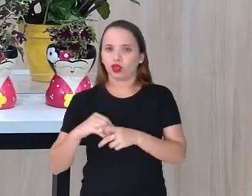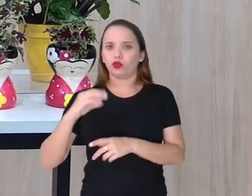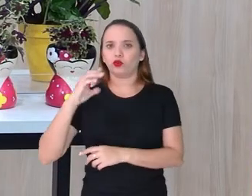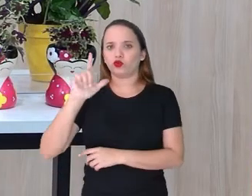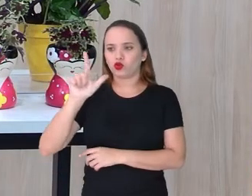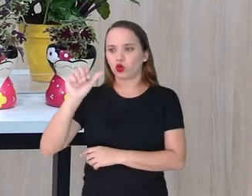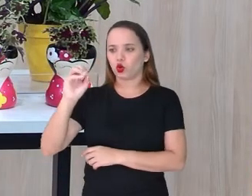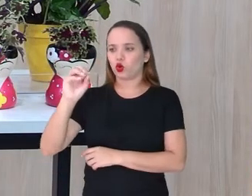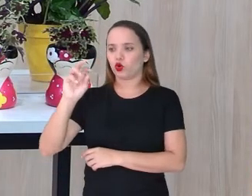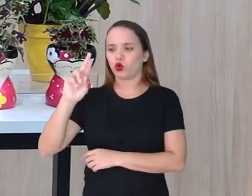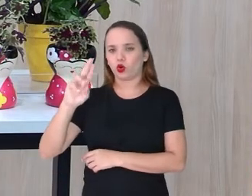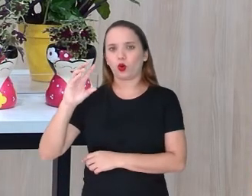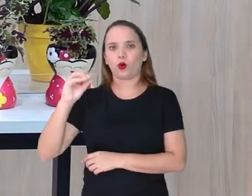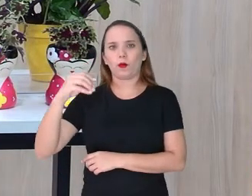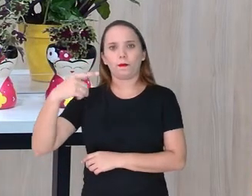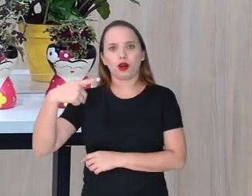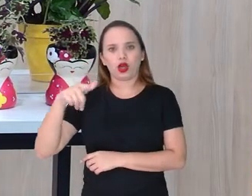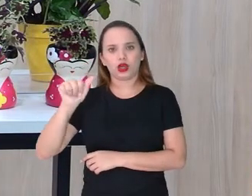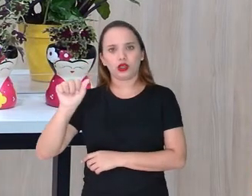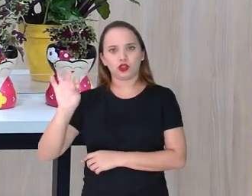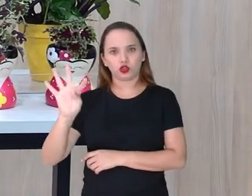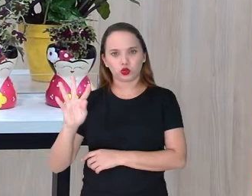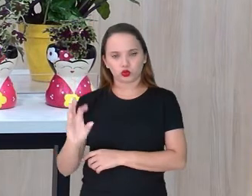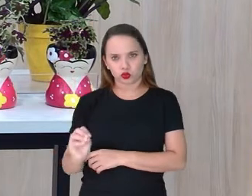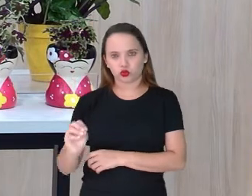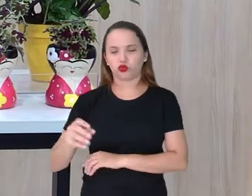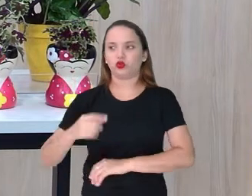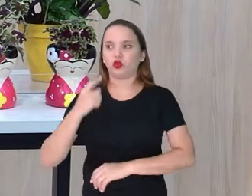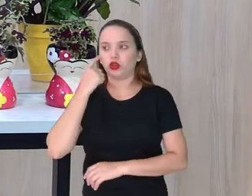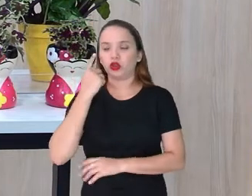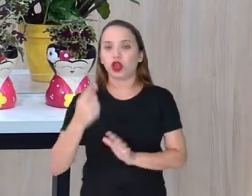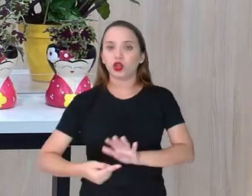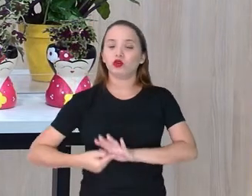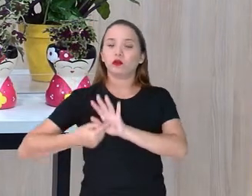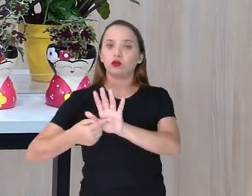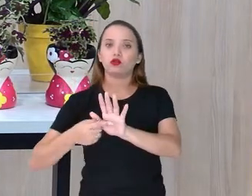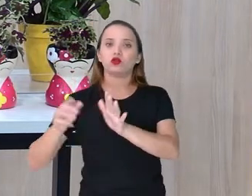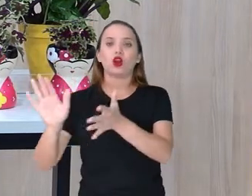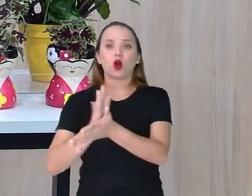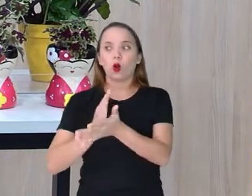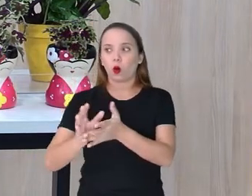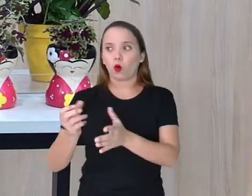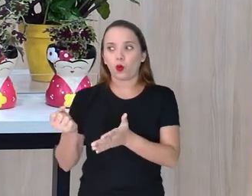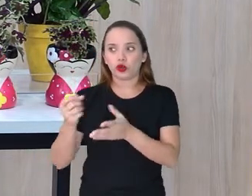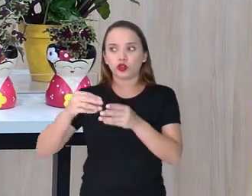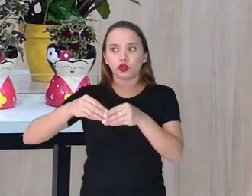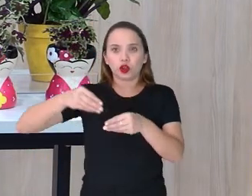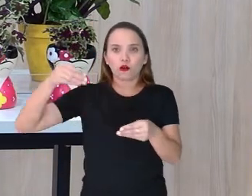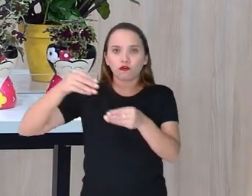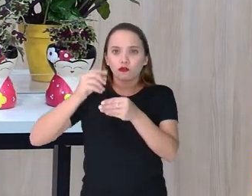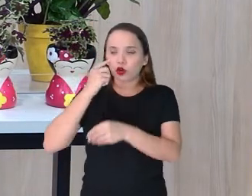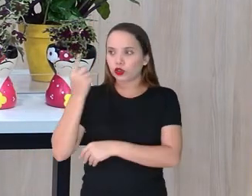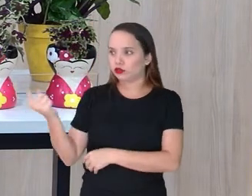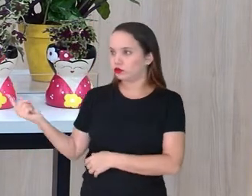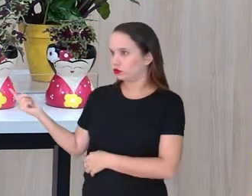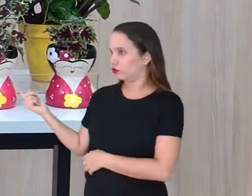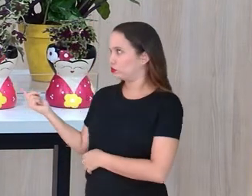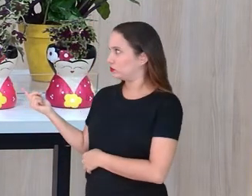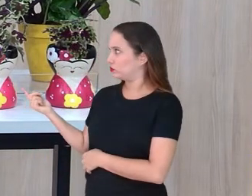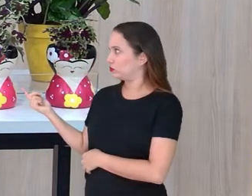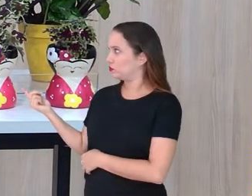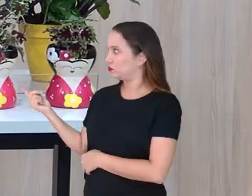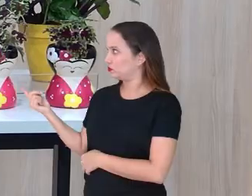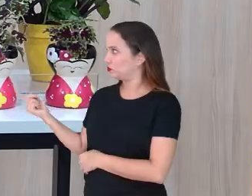cloroplastos, nas células vegetais, né? E aqui eu trouxe, gente, folhinha para vocês, olha, para a gente poder